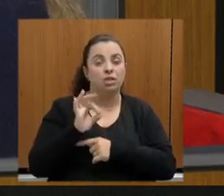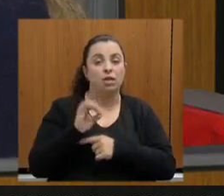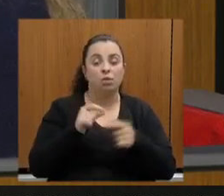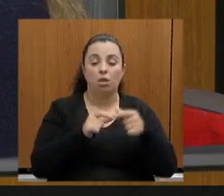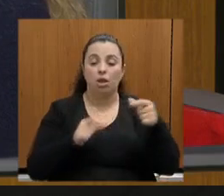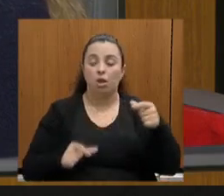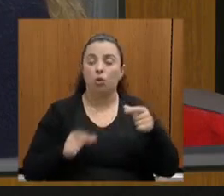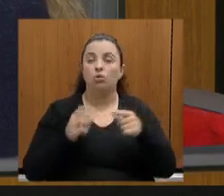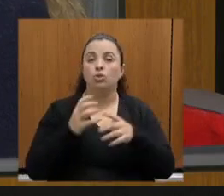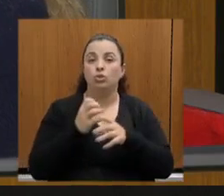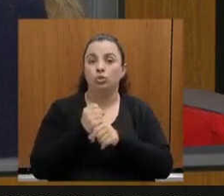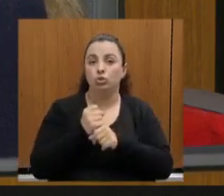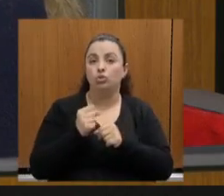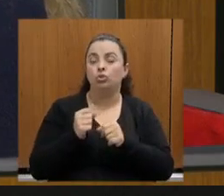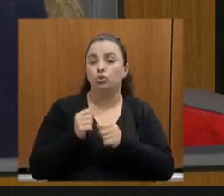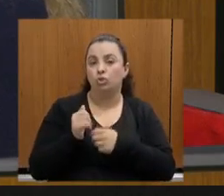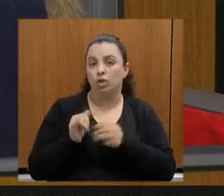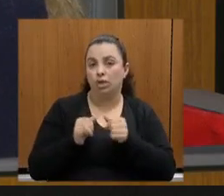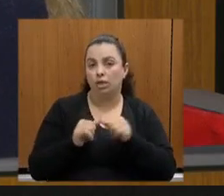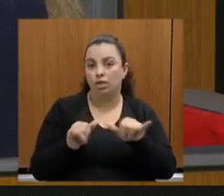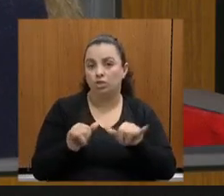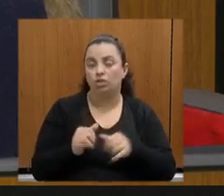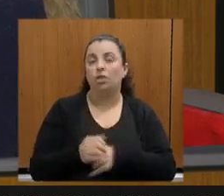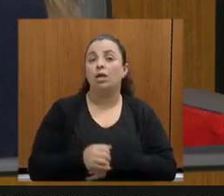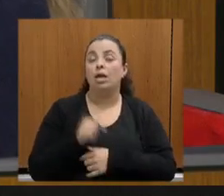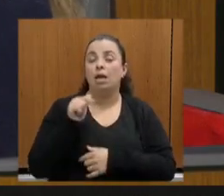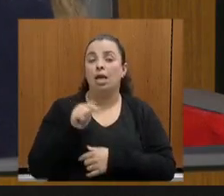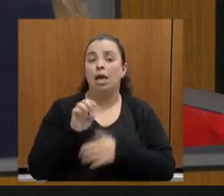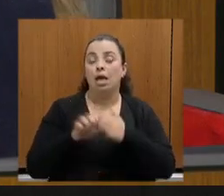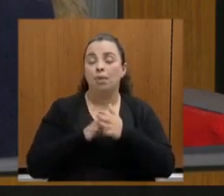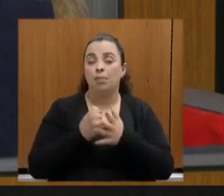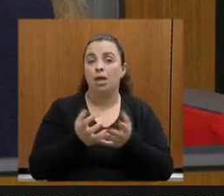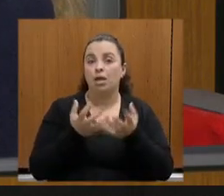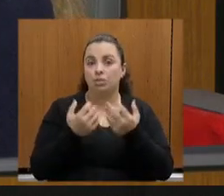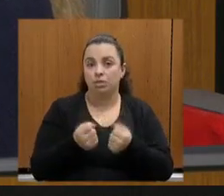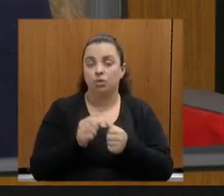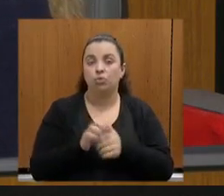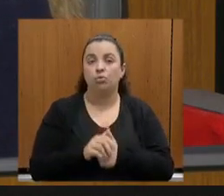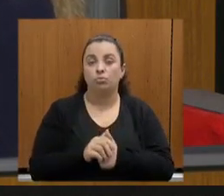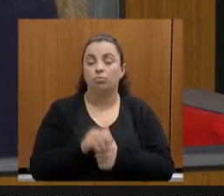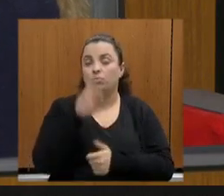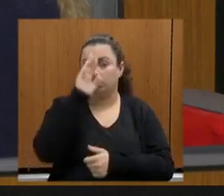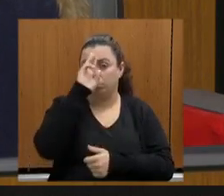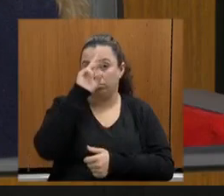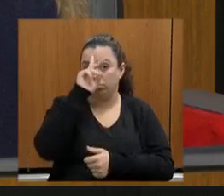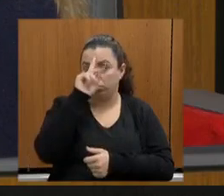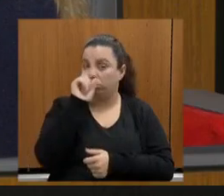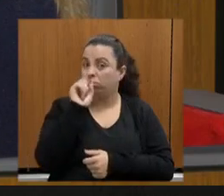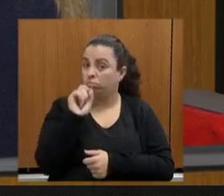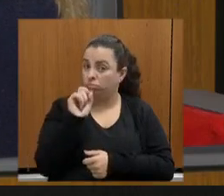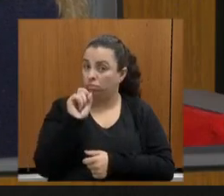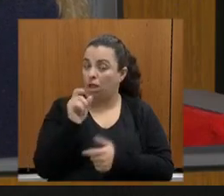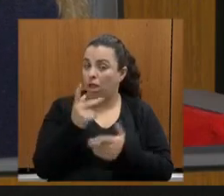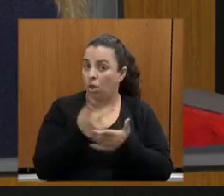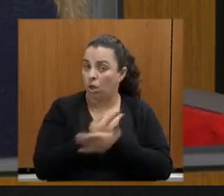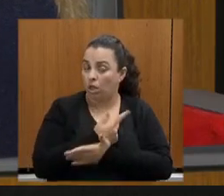16.7 por cento a empresa aderiu na transmissão erroneamente foi